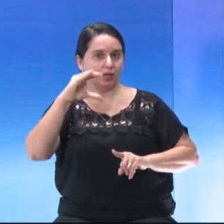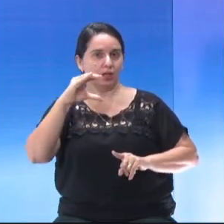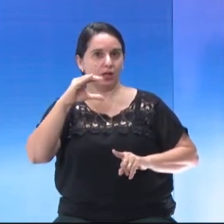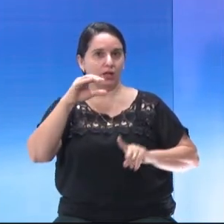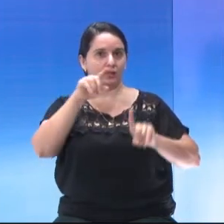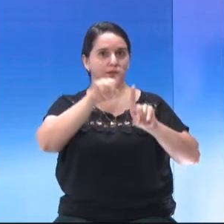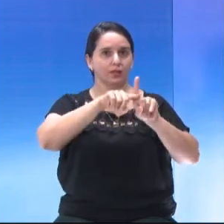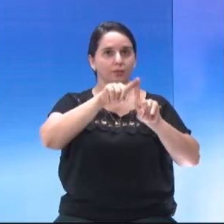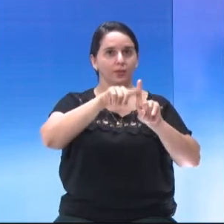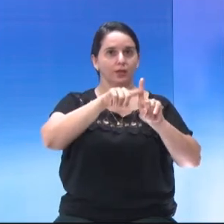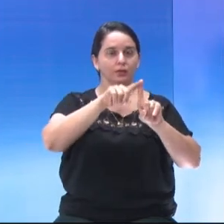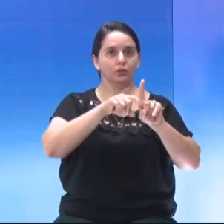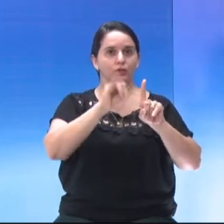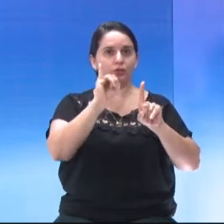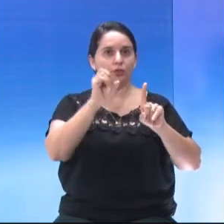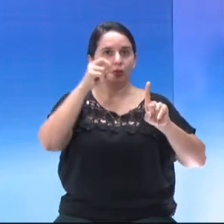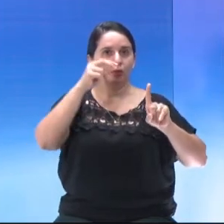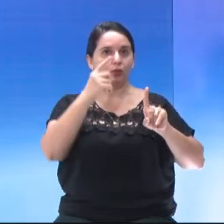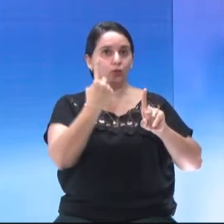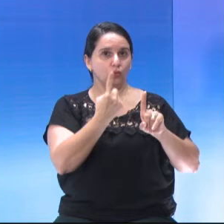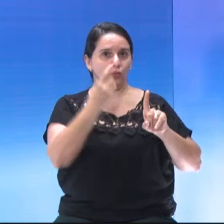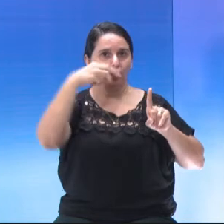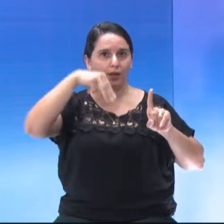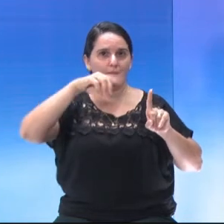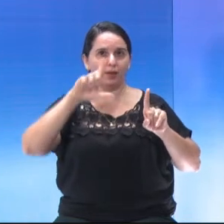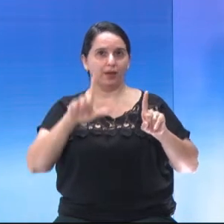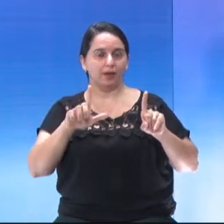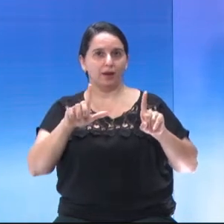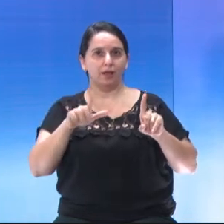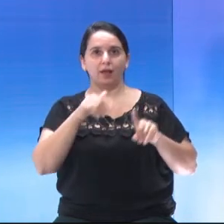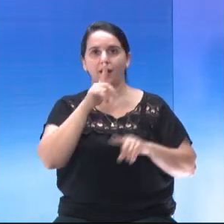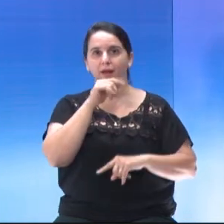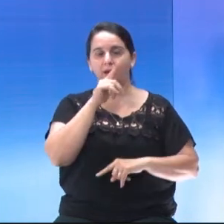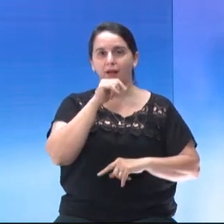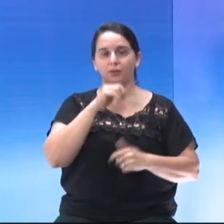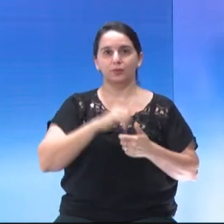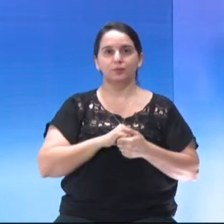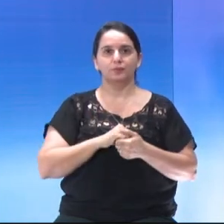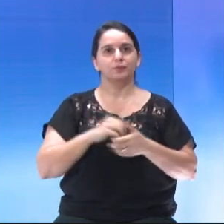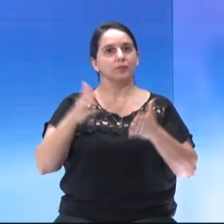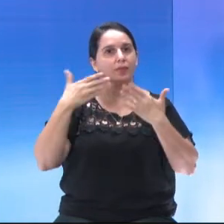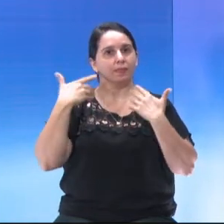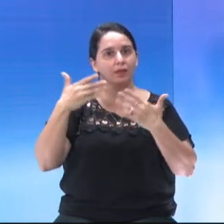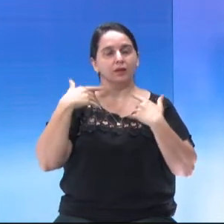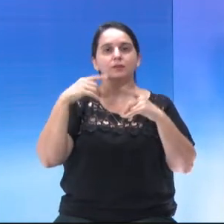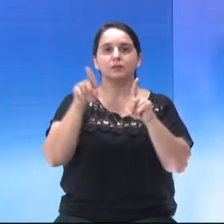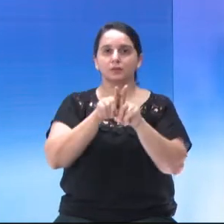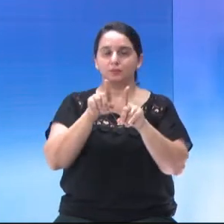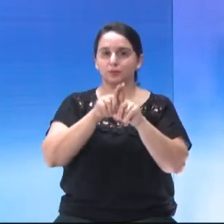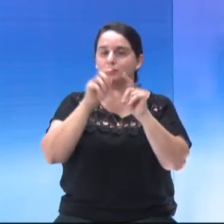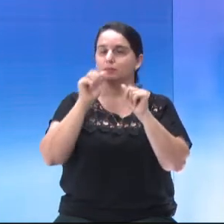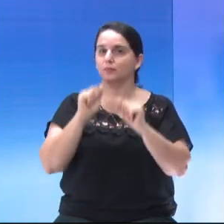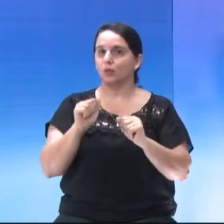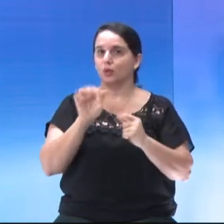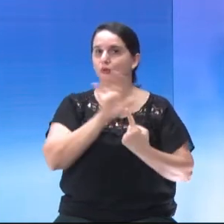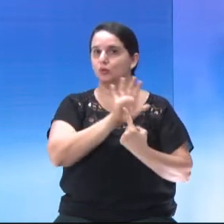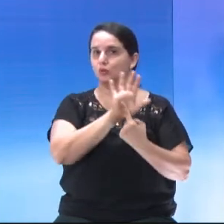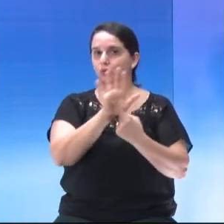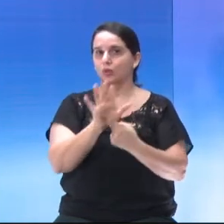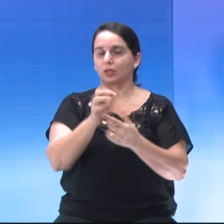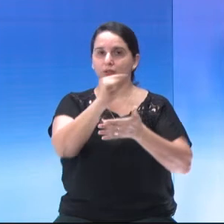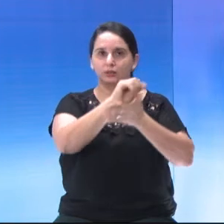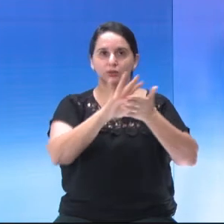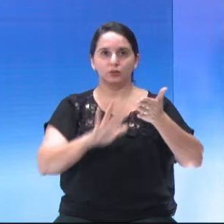Celsius a temperatura de 1 ml de água. Correto. Esse calor também pode aparecer nos